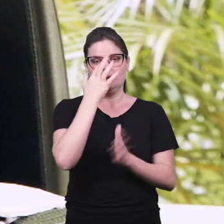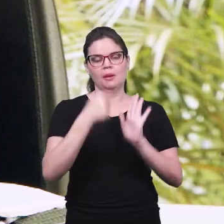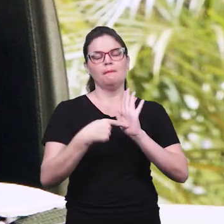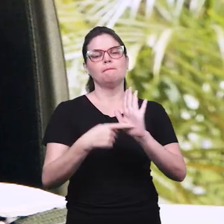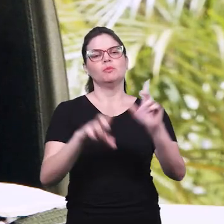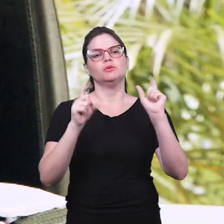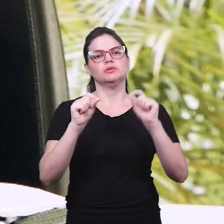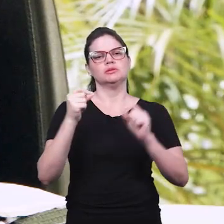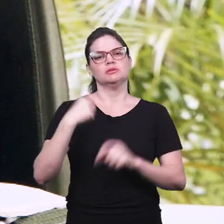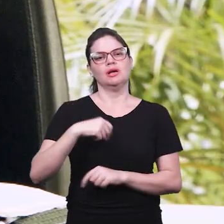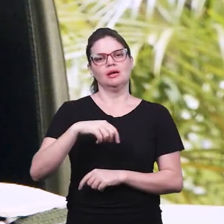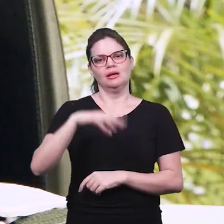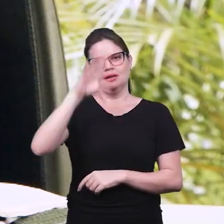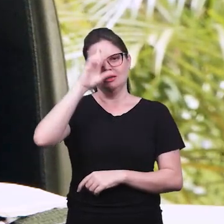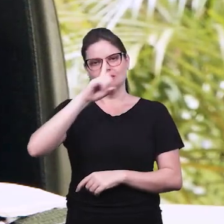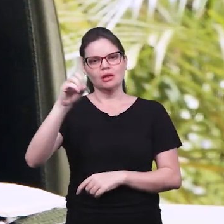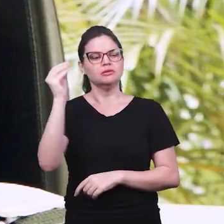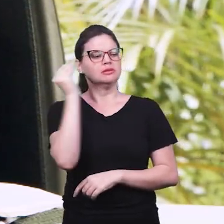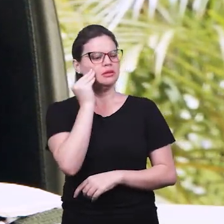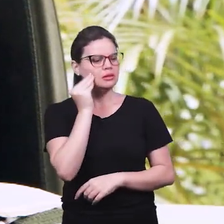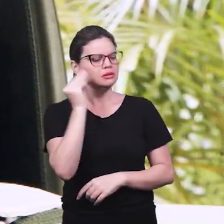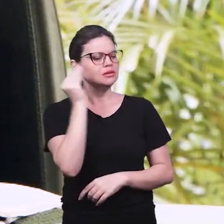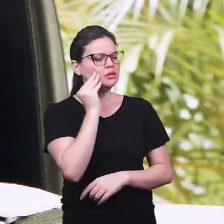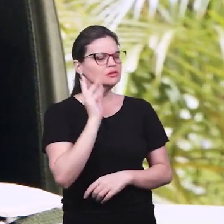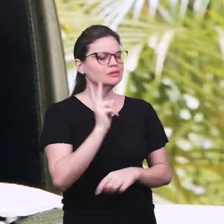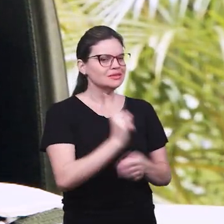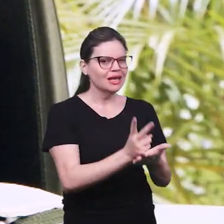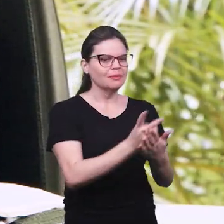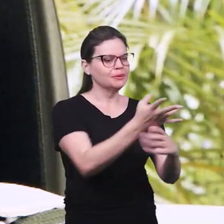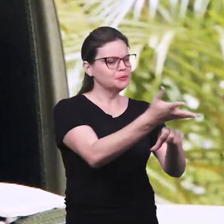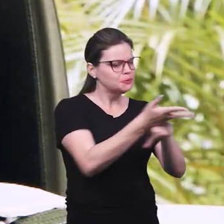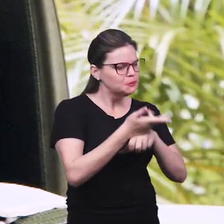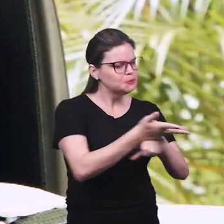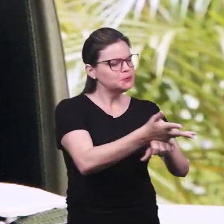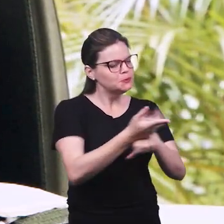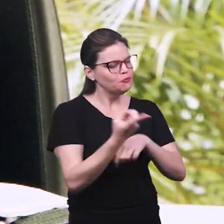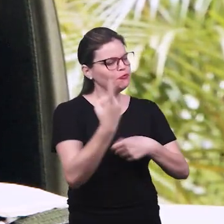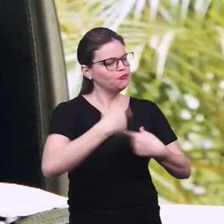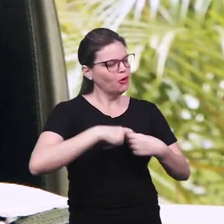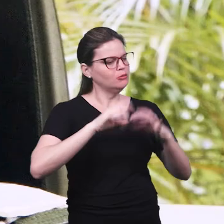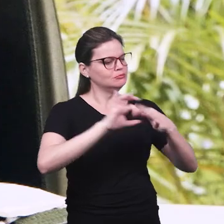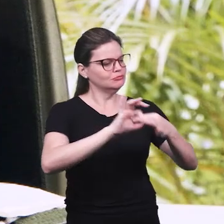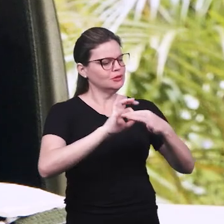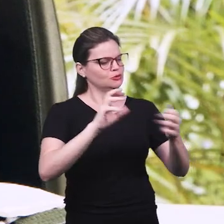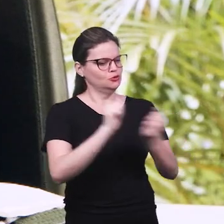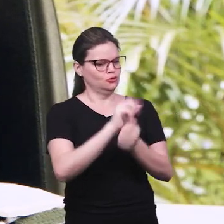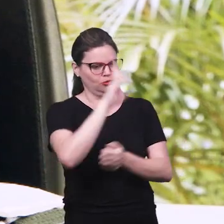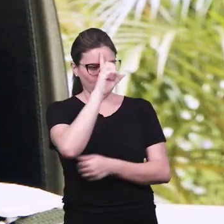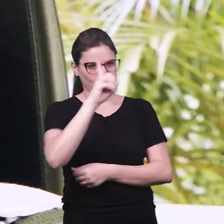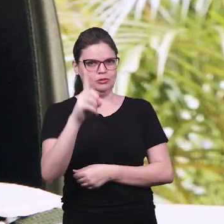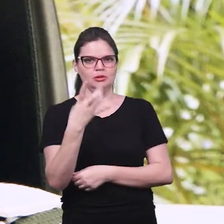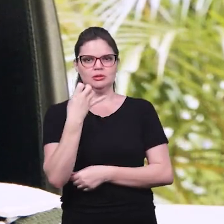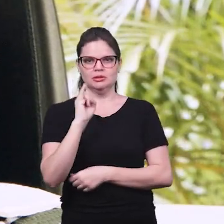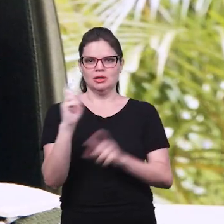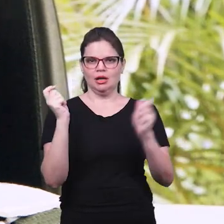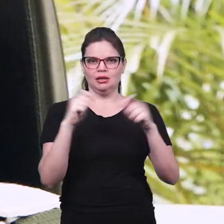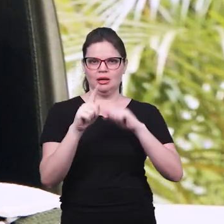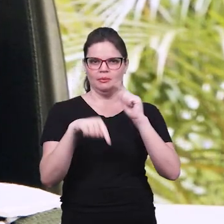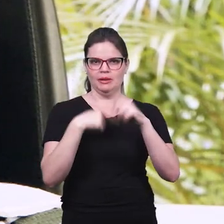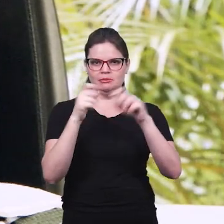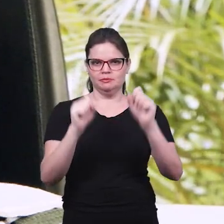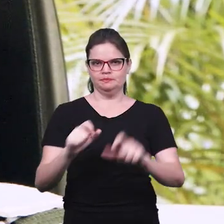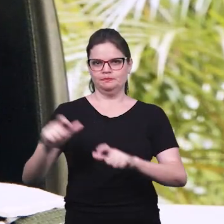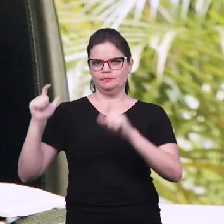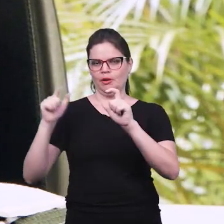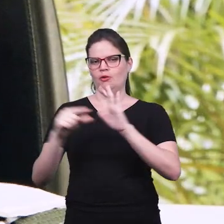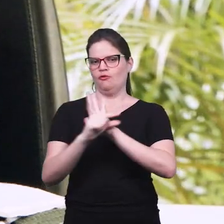história de Deus querendo restaurar o homem. Tá, vamos dar alguns exemplos aqui, vão até, se o irmão puder projetar depois esses versículos, vai ser